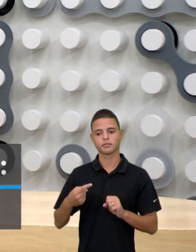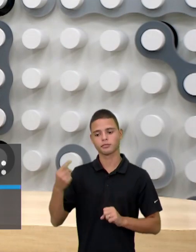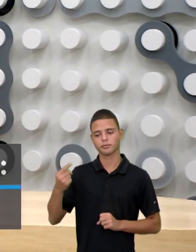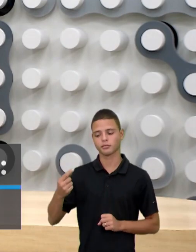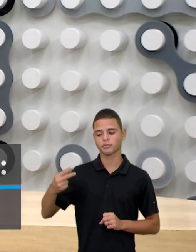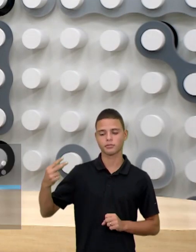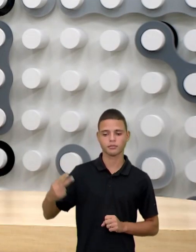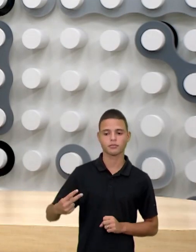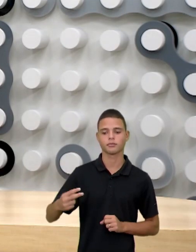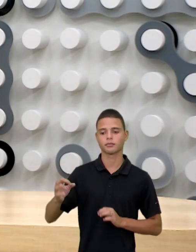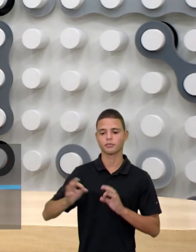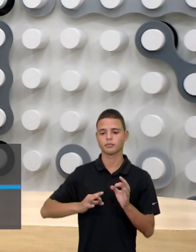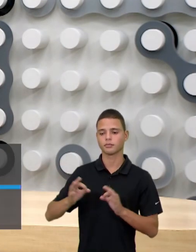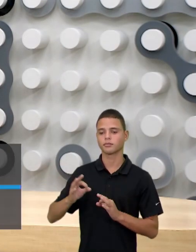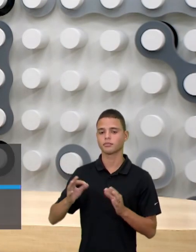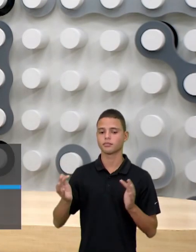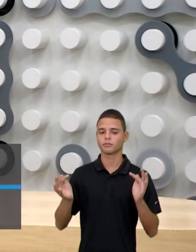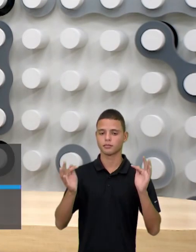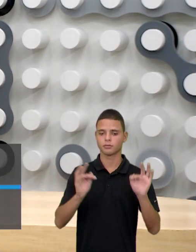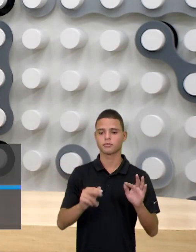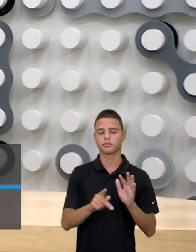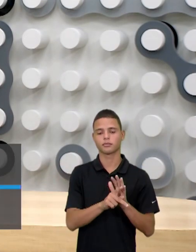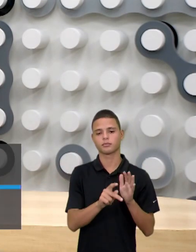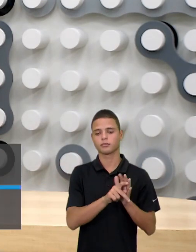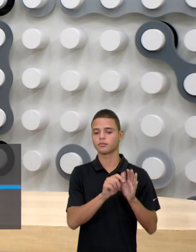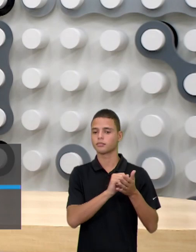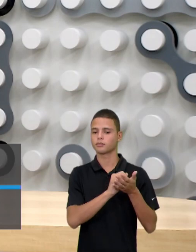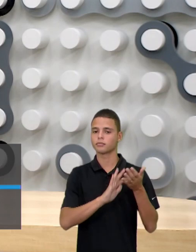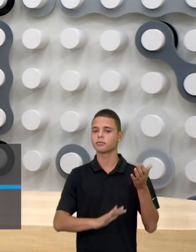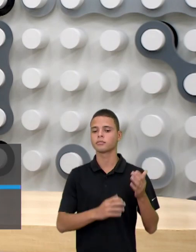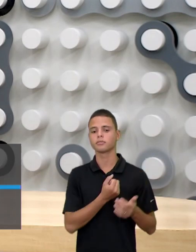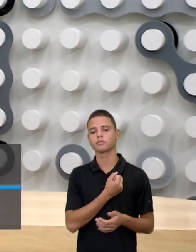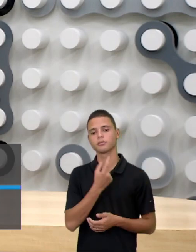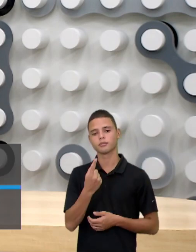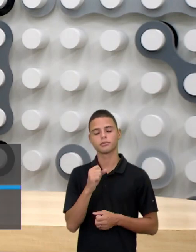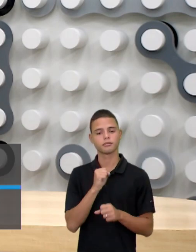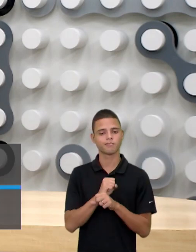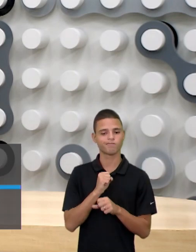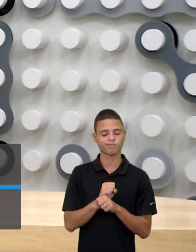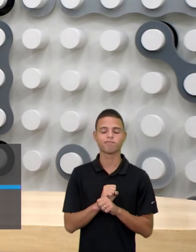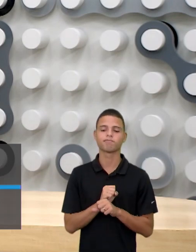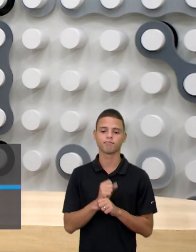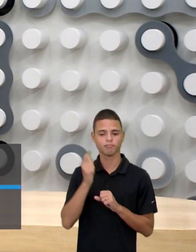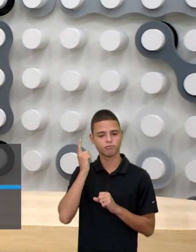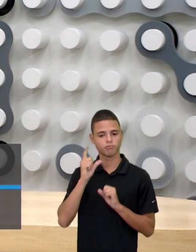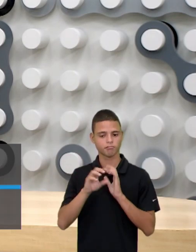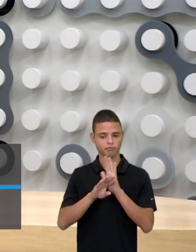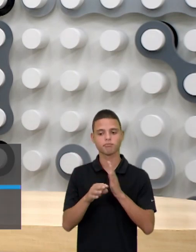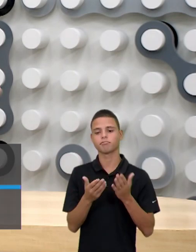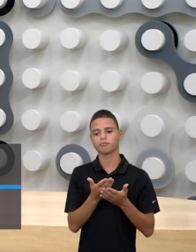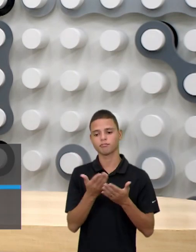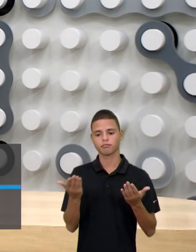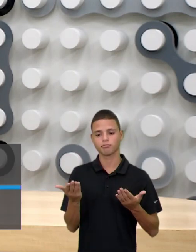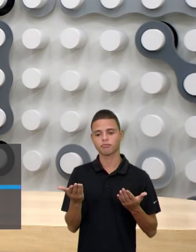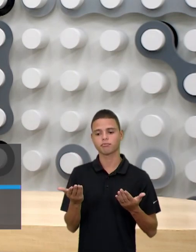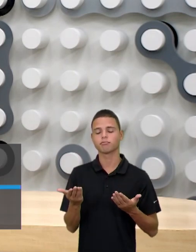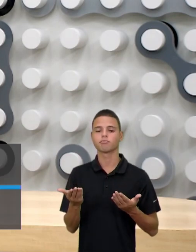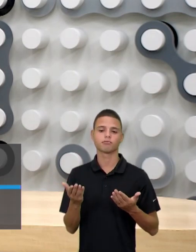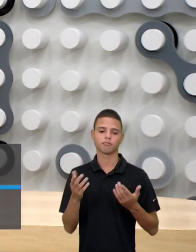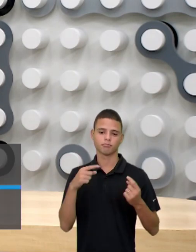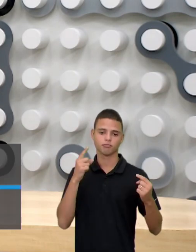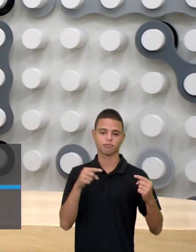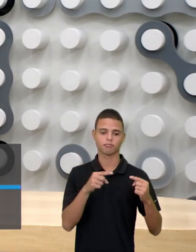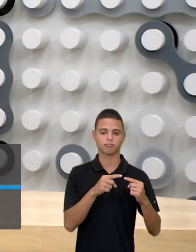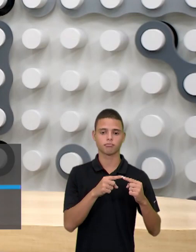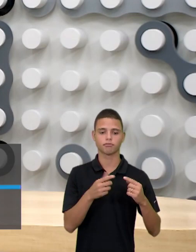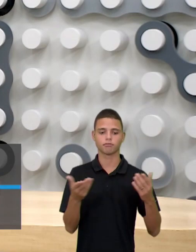2, o processo de finalização dessa atividade 1. Né? Então espero que tenha, né, ajudado muito vocês, que é a nossa intenção aqui. E